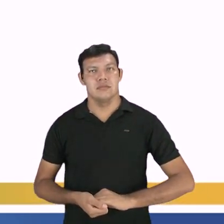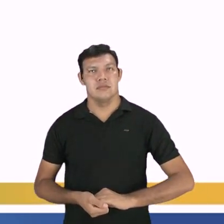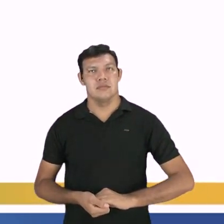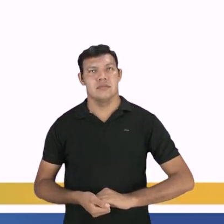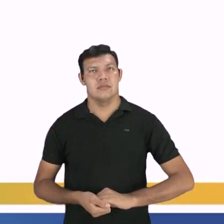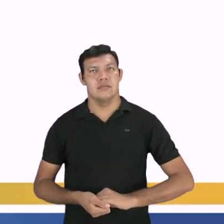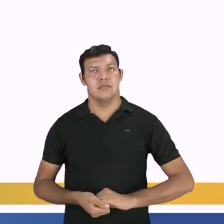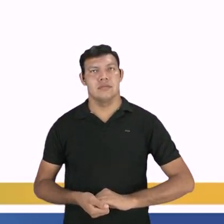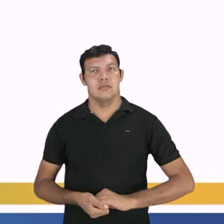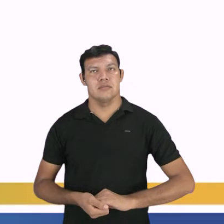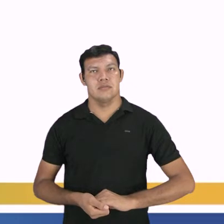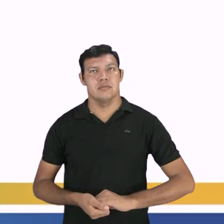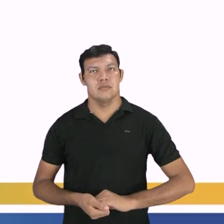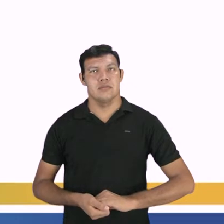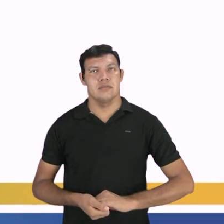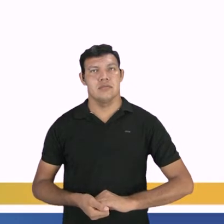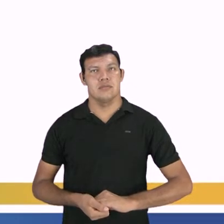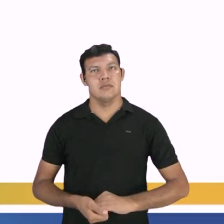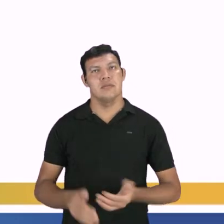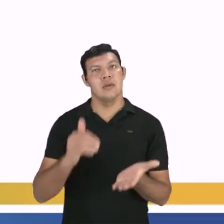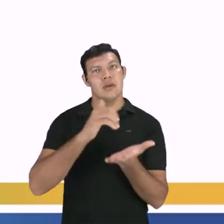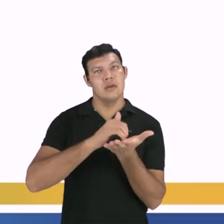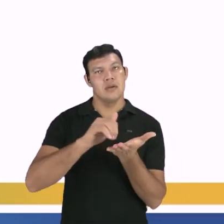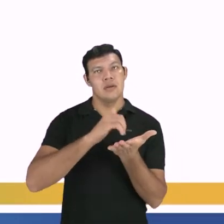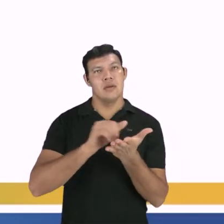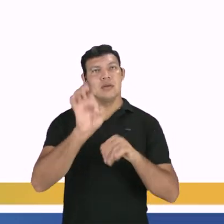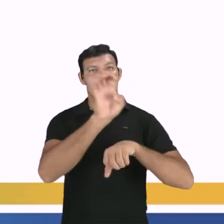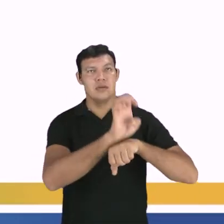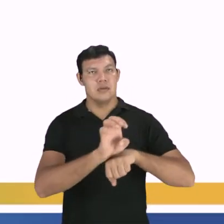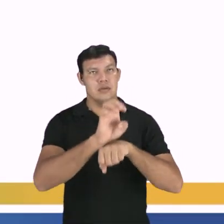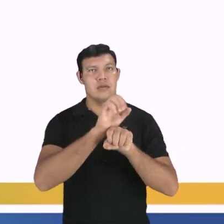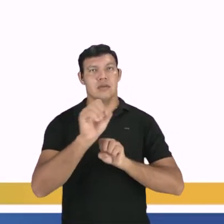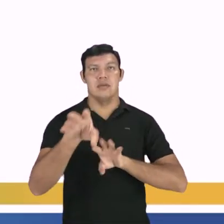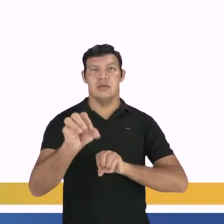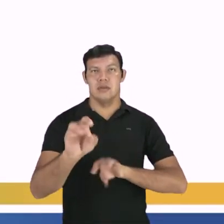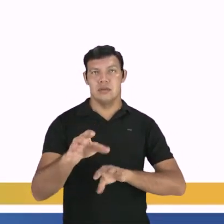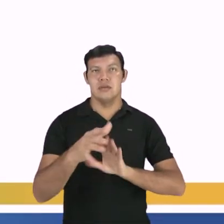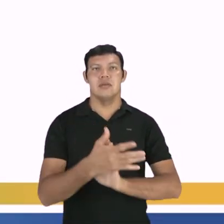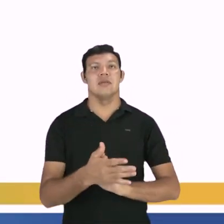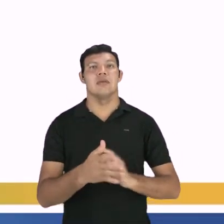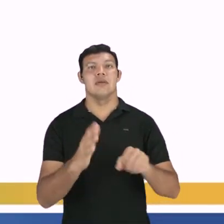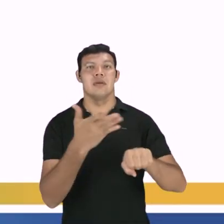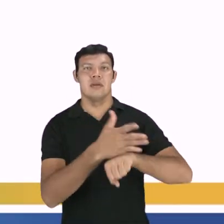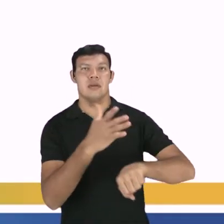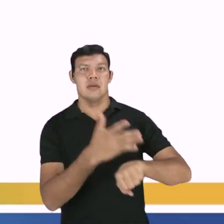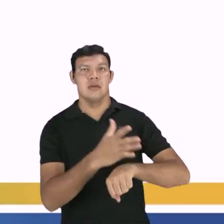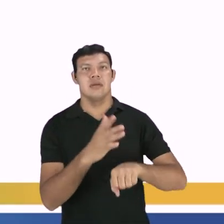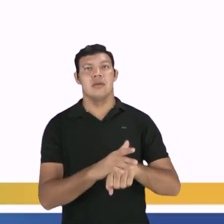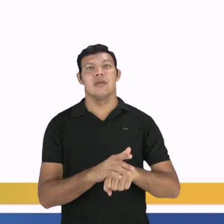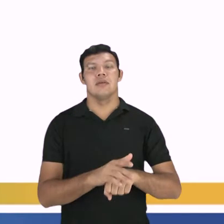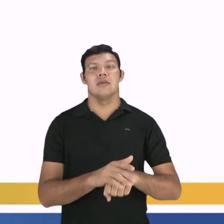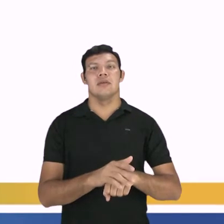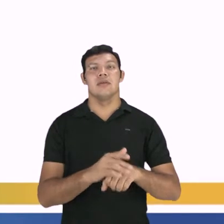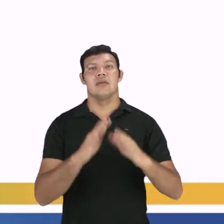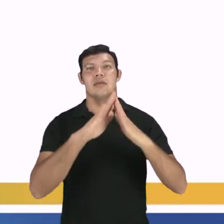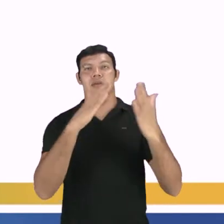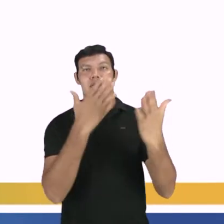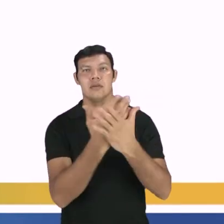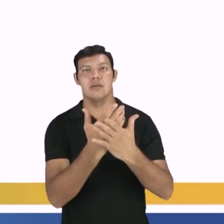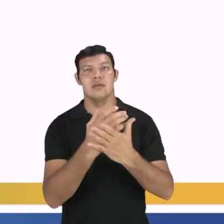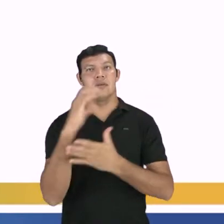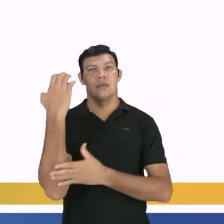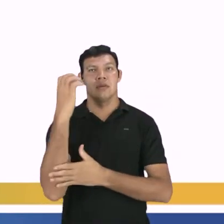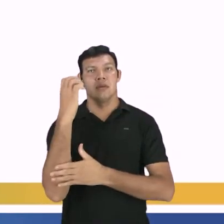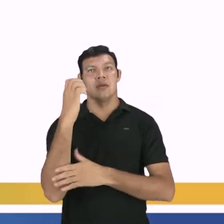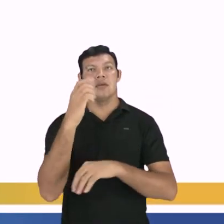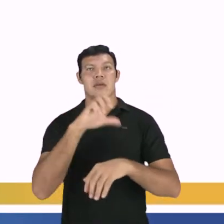considerado o líder do parnasianismo aqui no Brasil, foi secretário estadual de Educação, membro honorário da Academia de Ciências de Lisboa